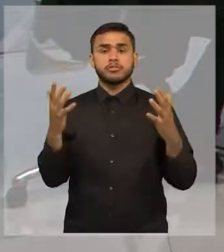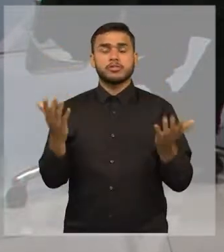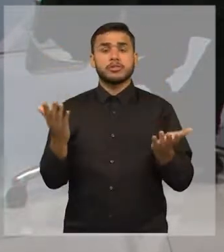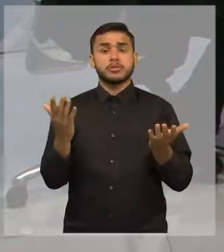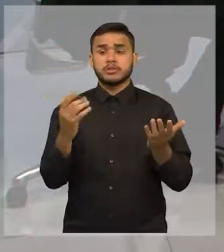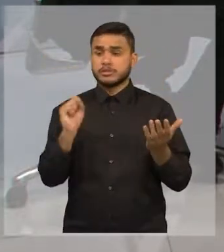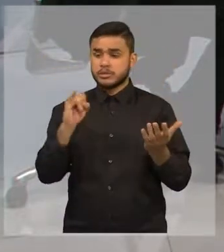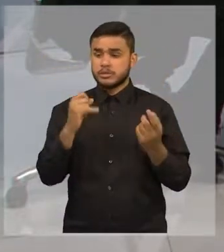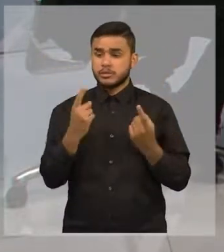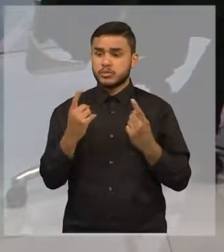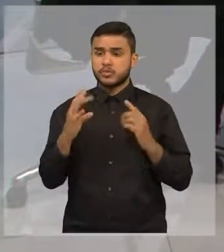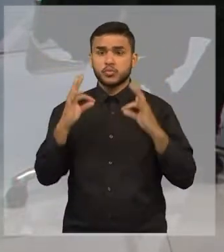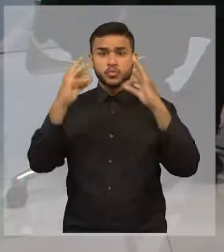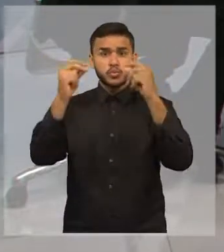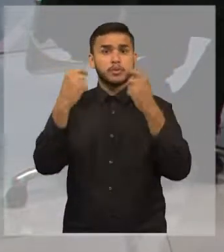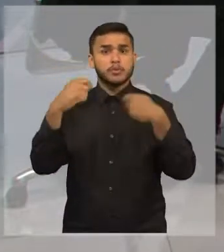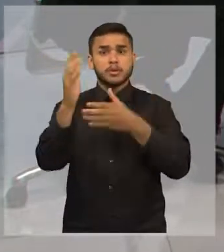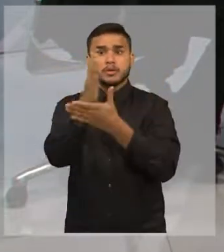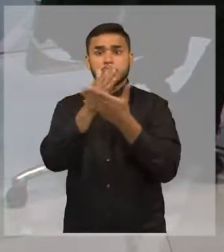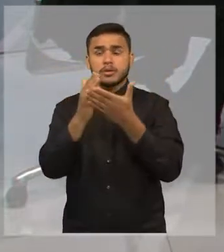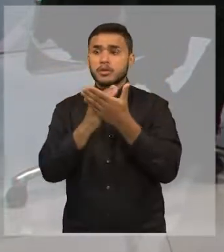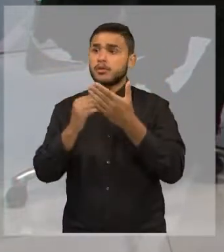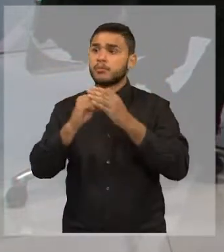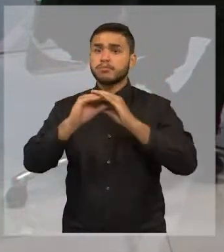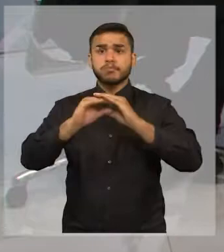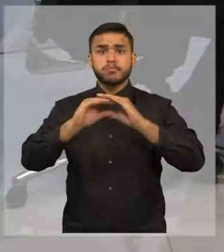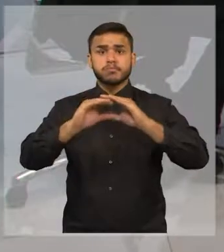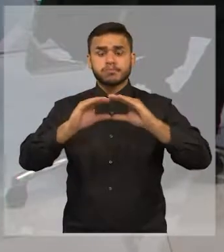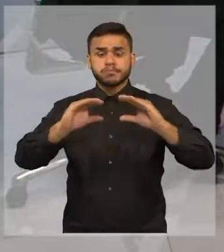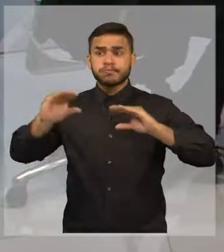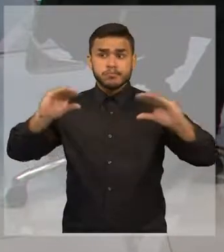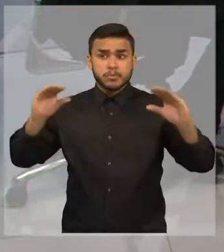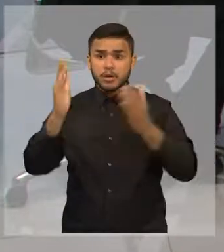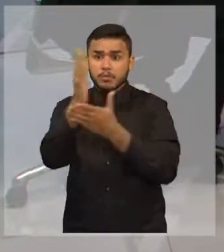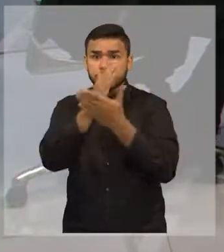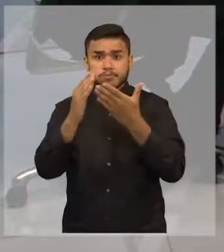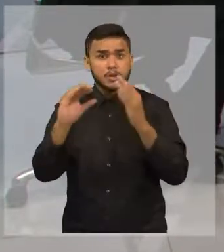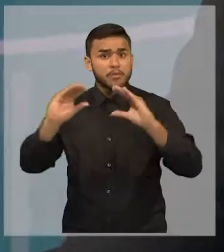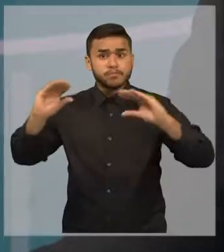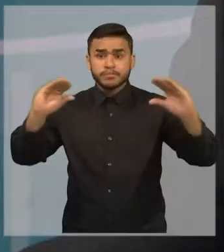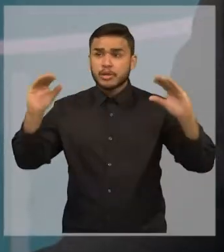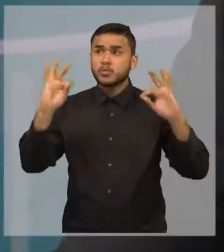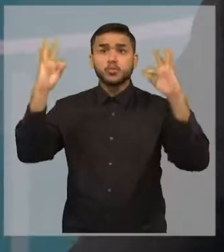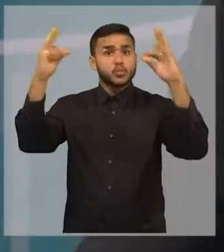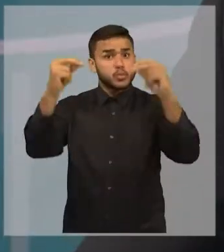que não tem pão, todo mundo grita, ninguém tem razão. Nós estamos falidos, precisamos fazer